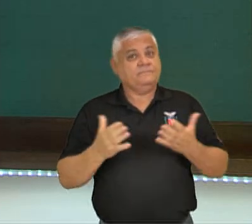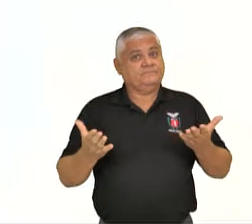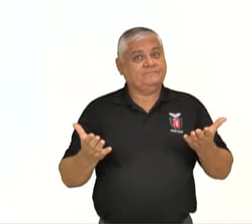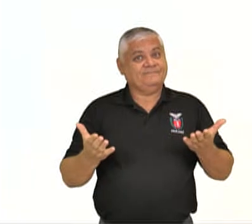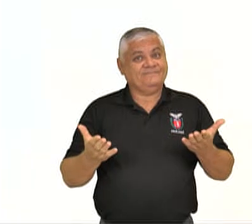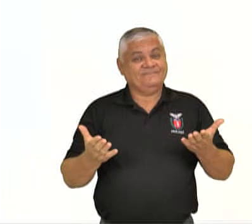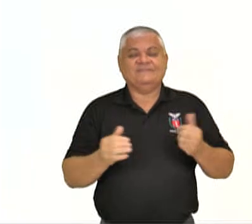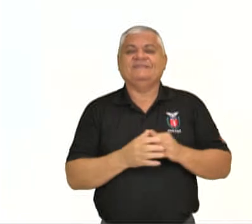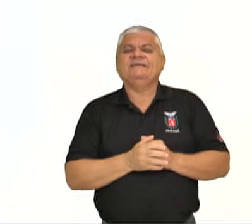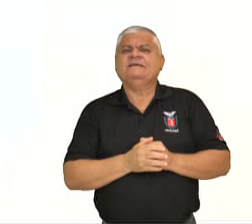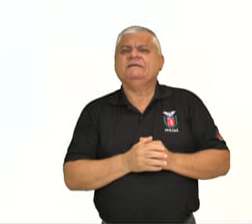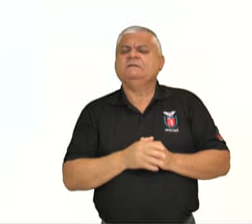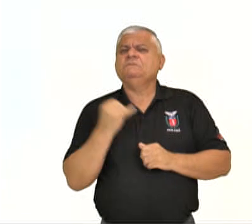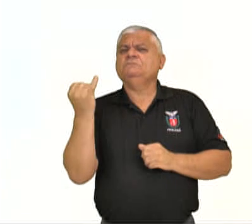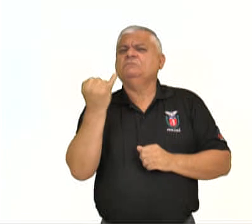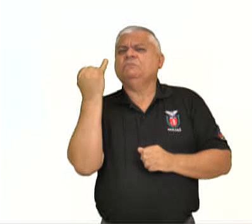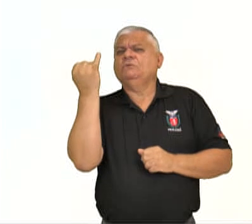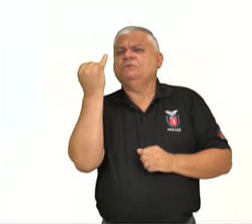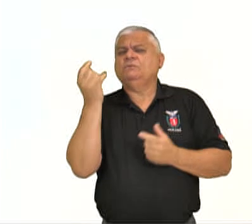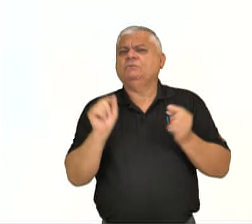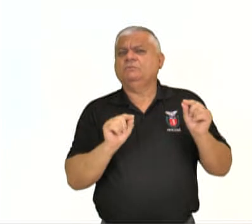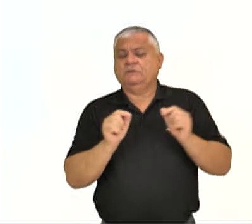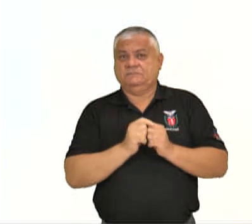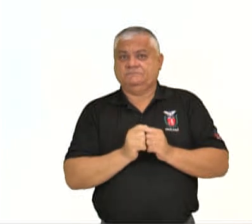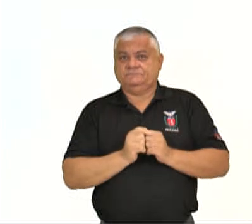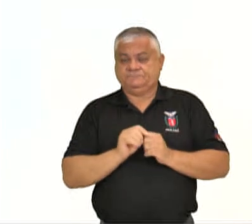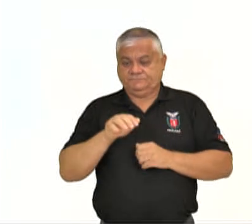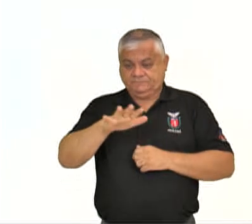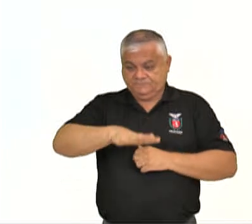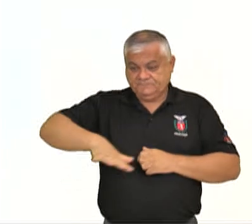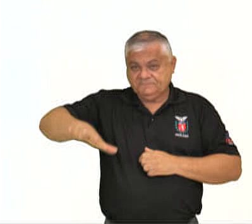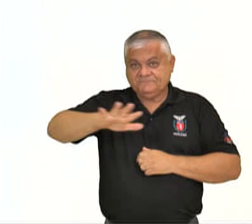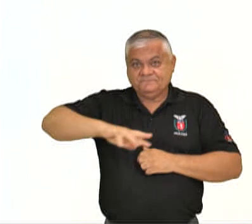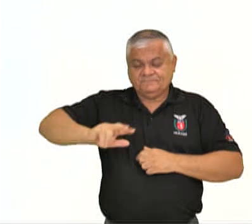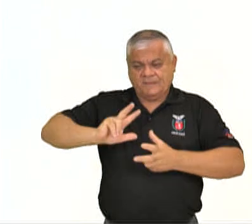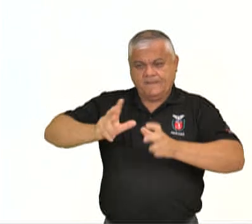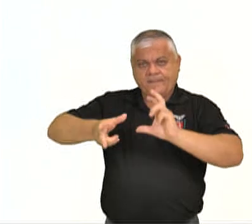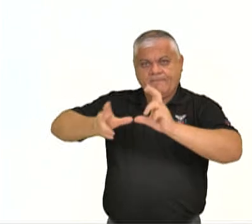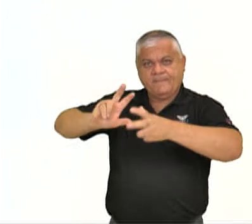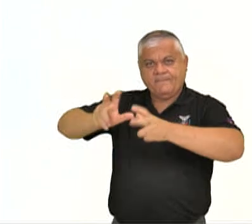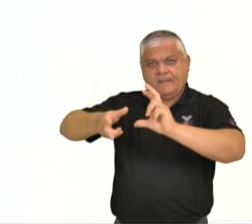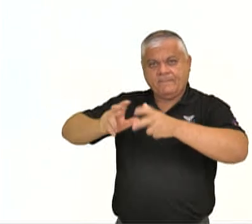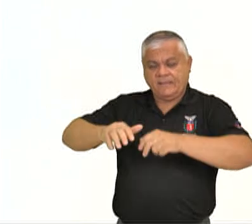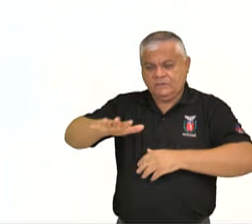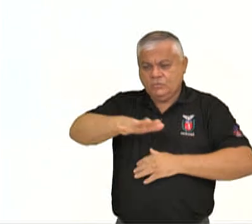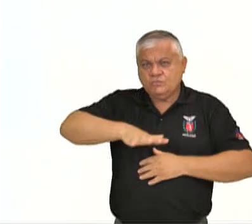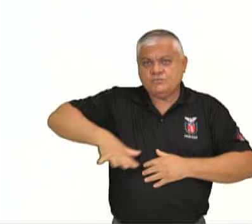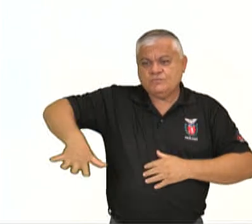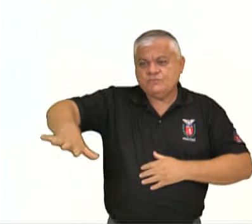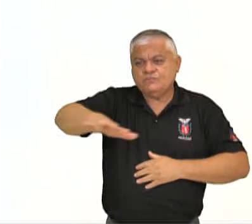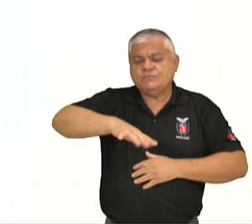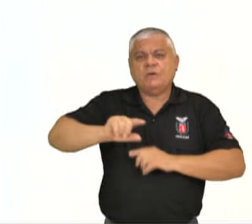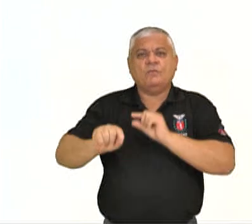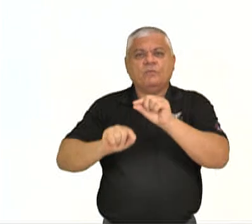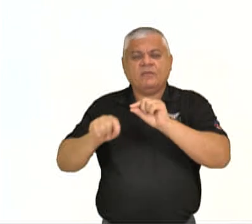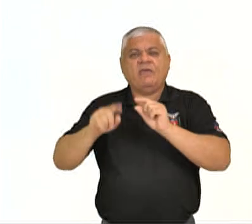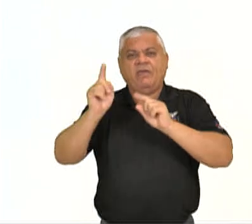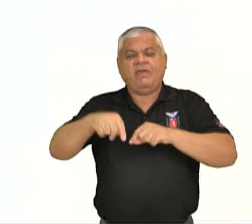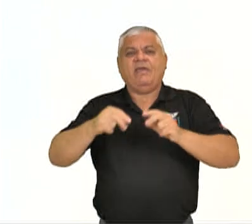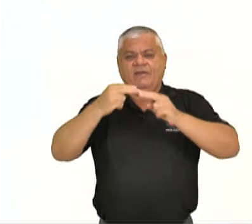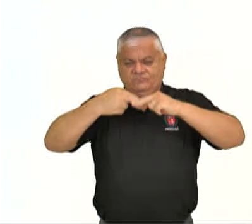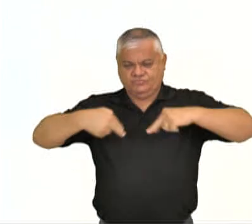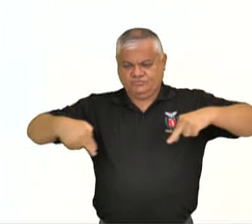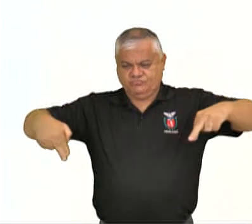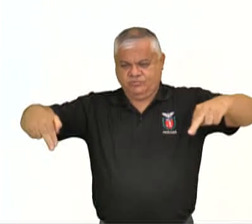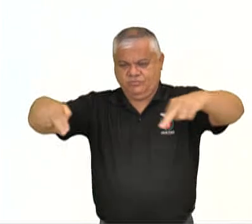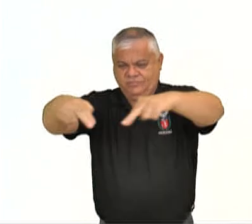Então, qual é a importância? Na capoeira, o espaço de execução é a roda. É